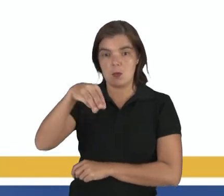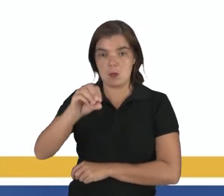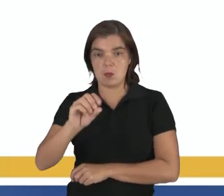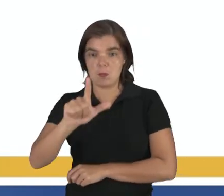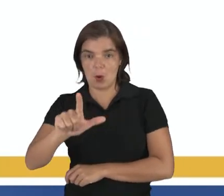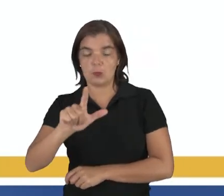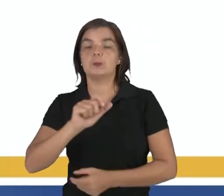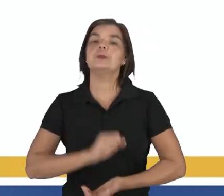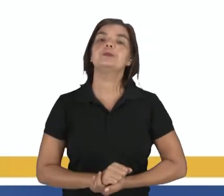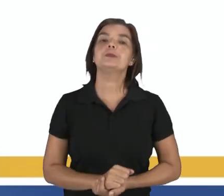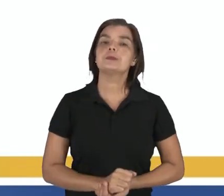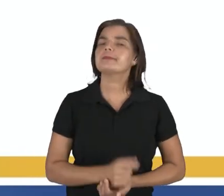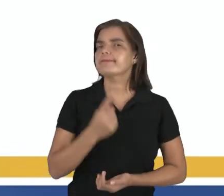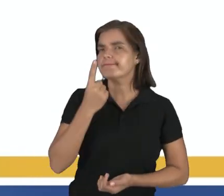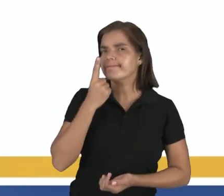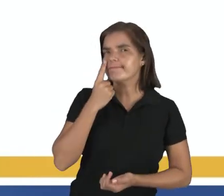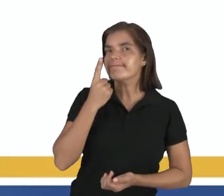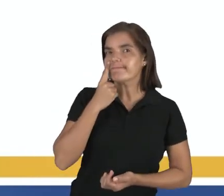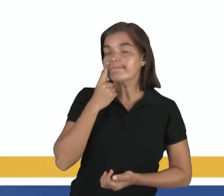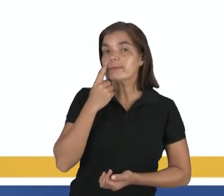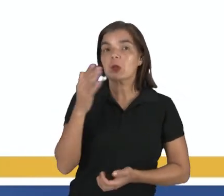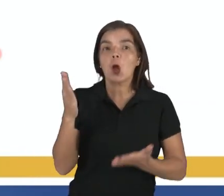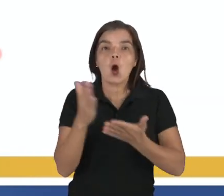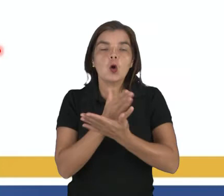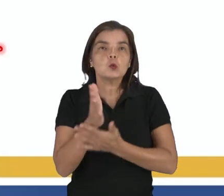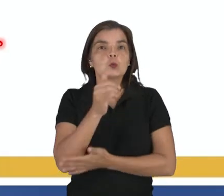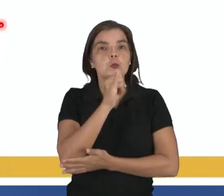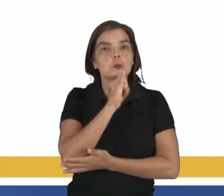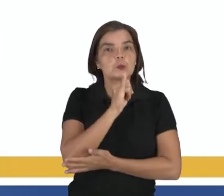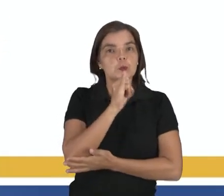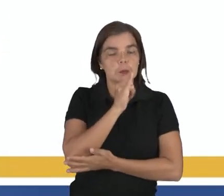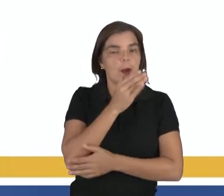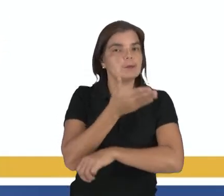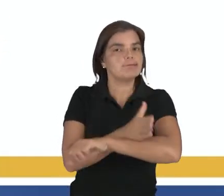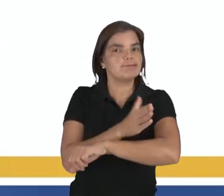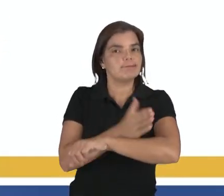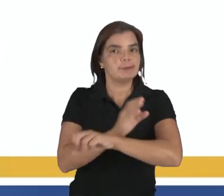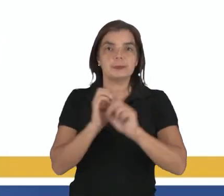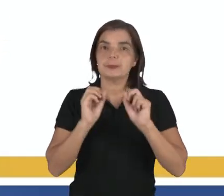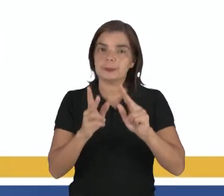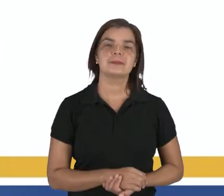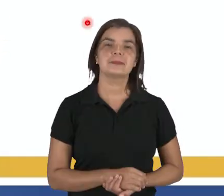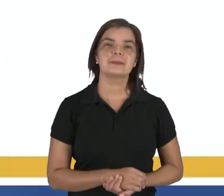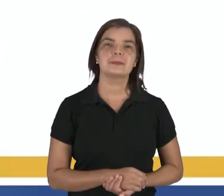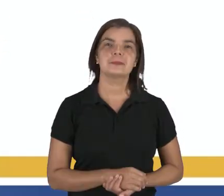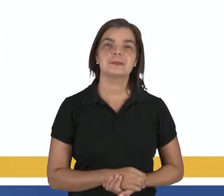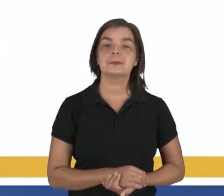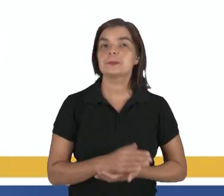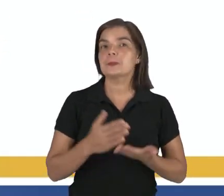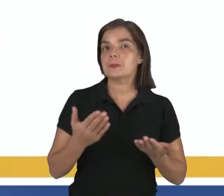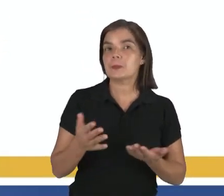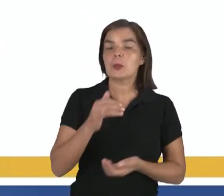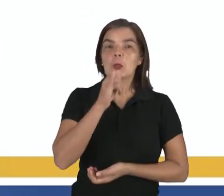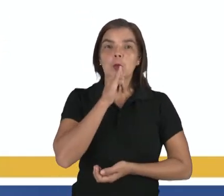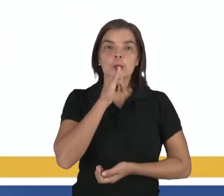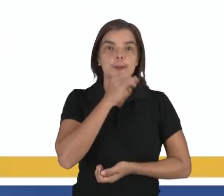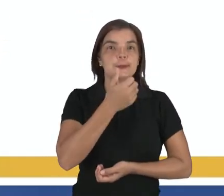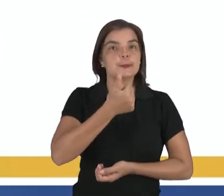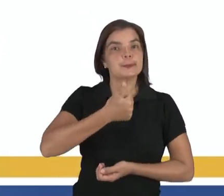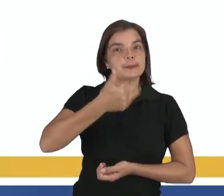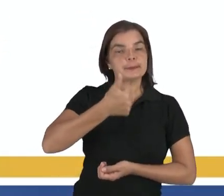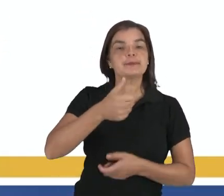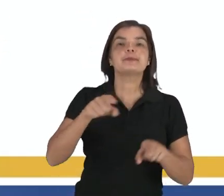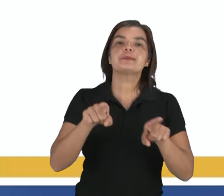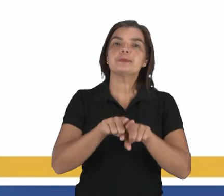gramas por mol. Agora a gente vai ver alguns exemplos para a gente estar colocando em prática, ok? Então, no exemplo 1, a gente